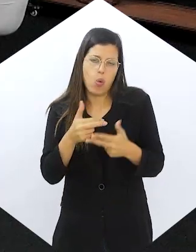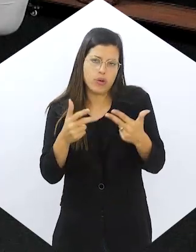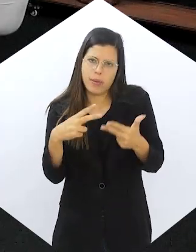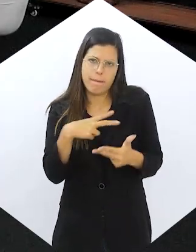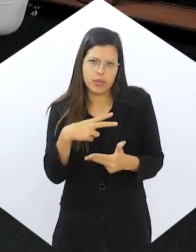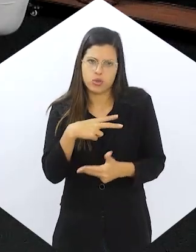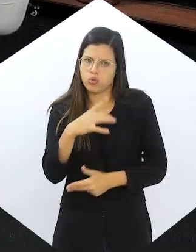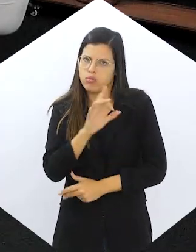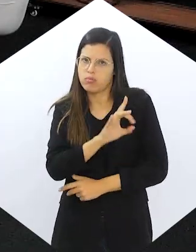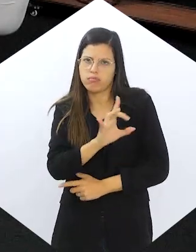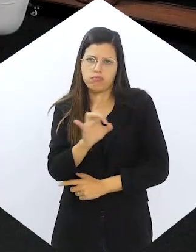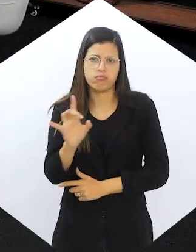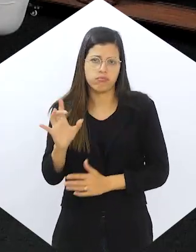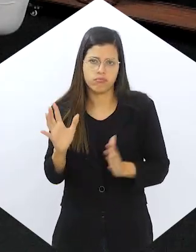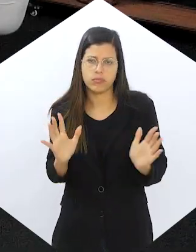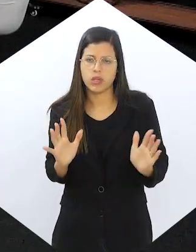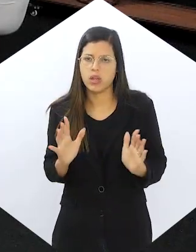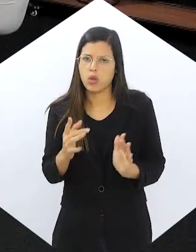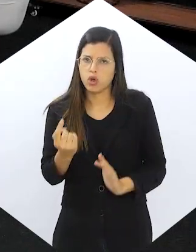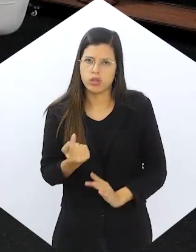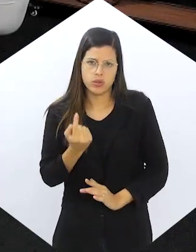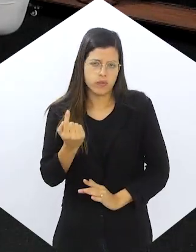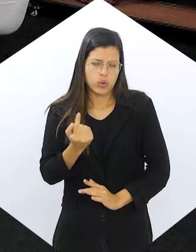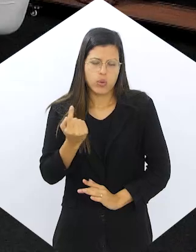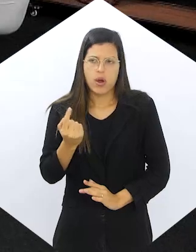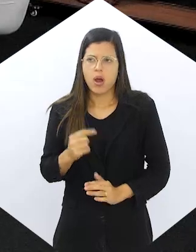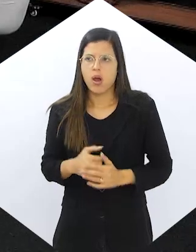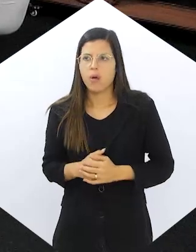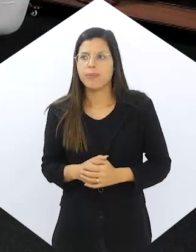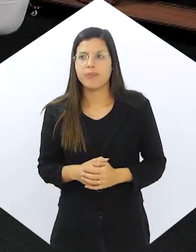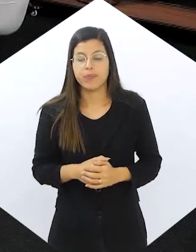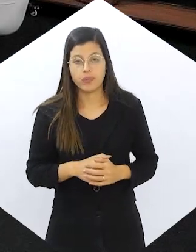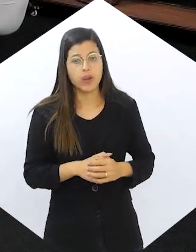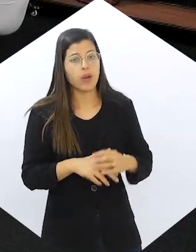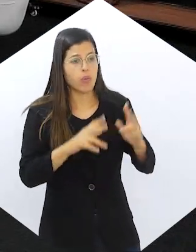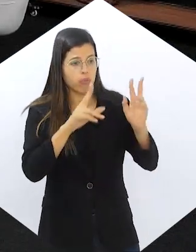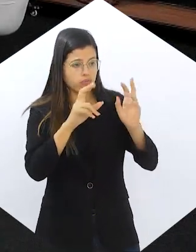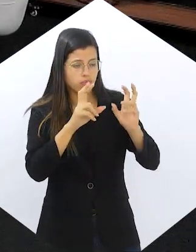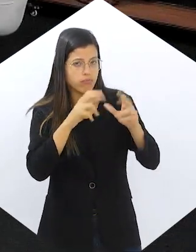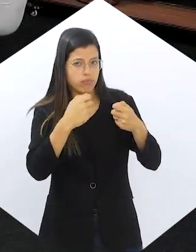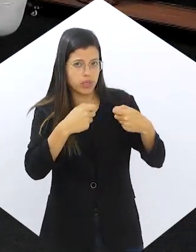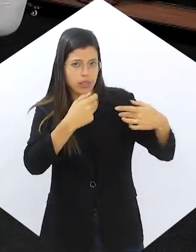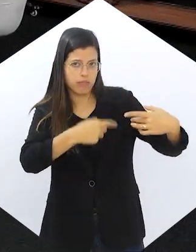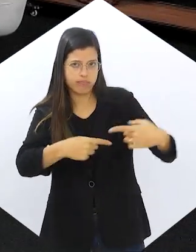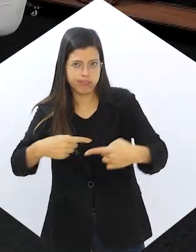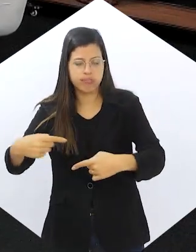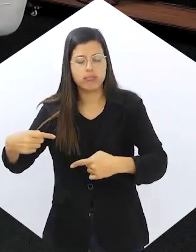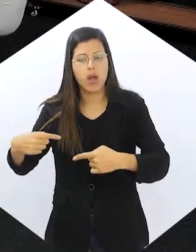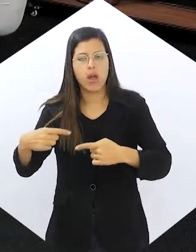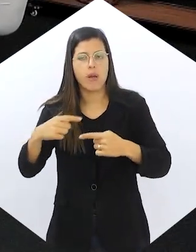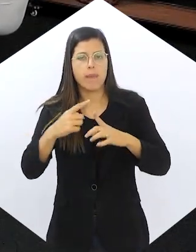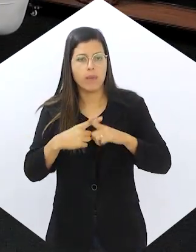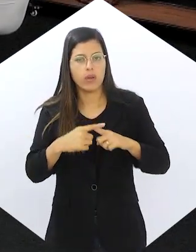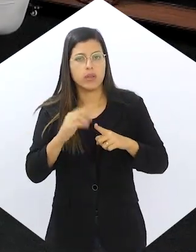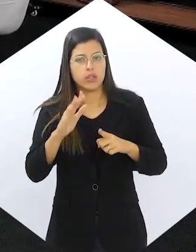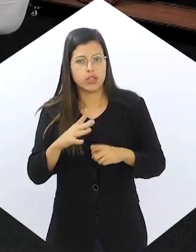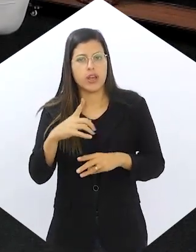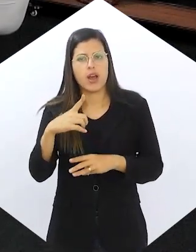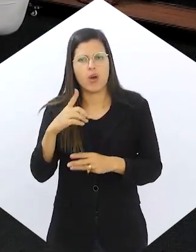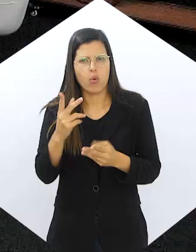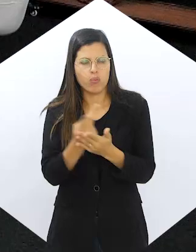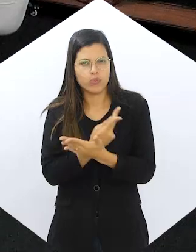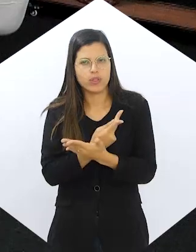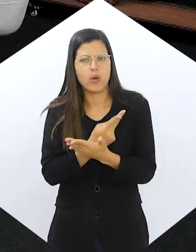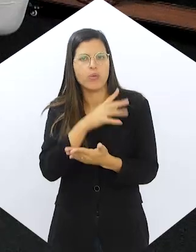um. Entendeu? Aí assim, é individual, cada um. E é um assunto que vai precisar ser muito discutido, né? Porque a gente já teve casos